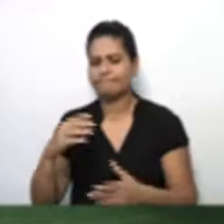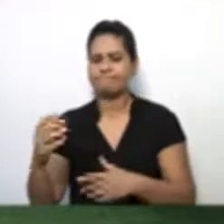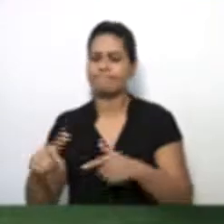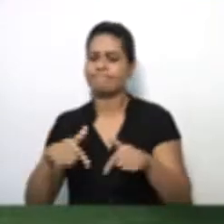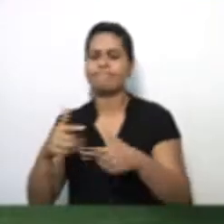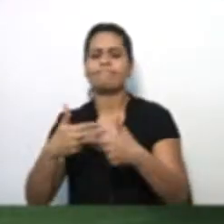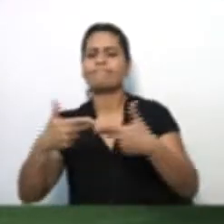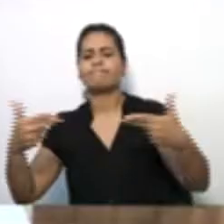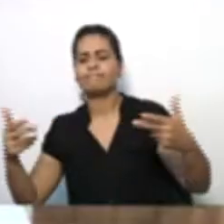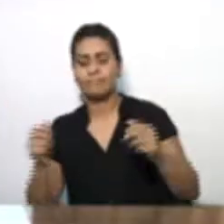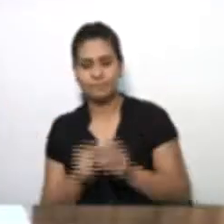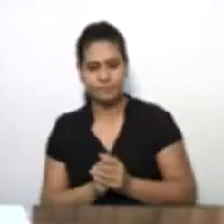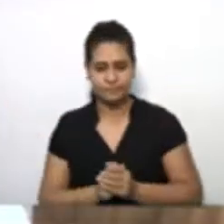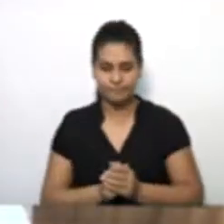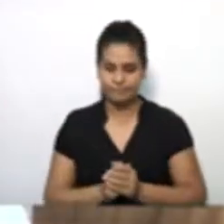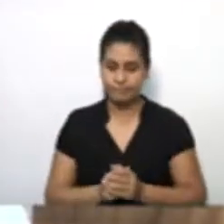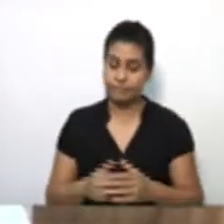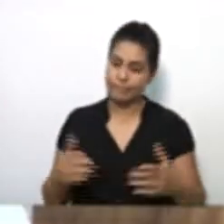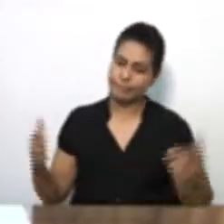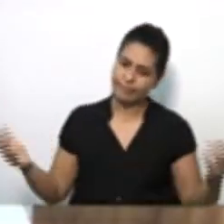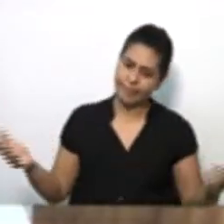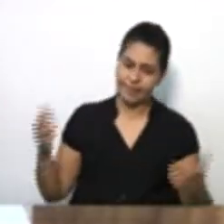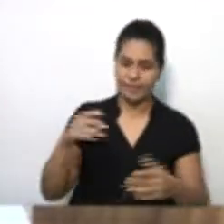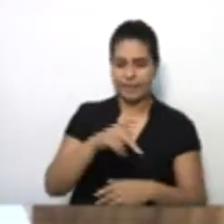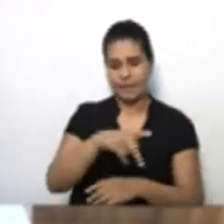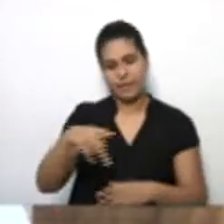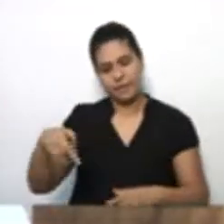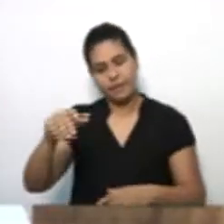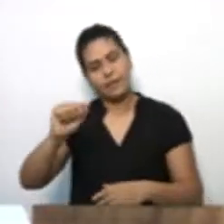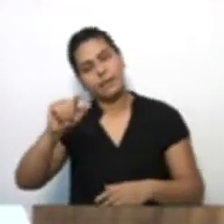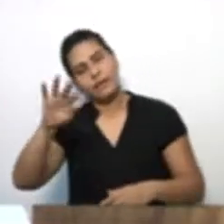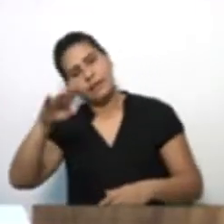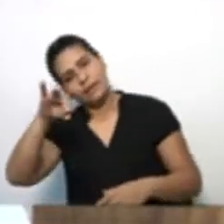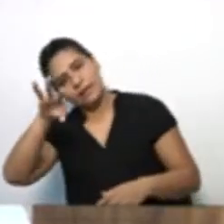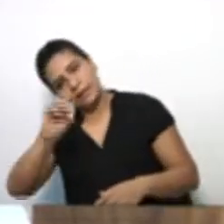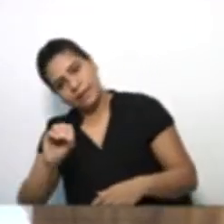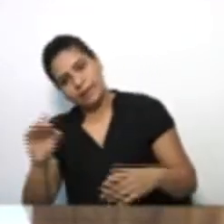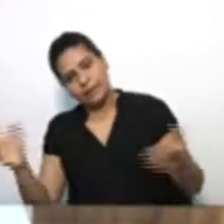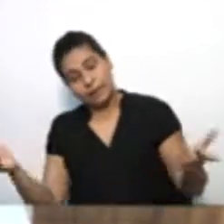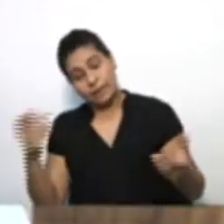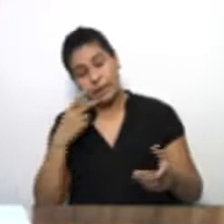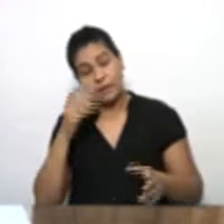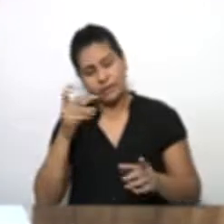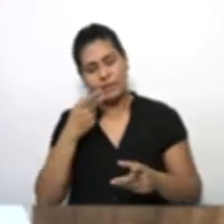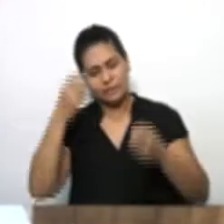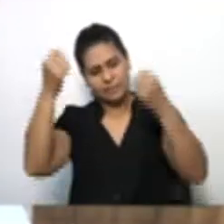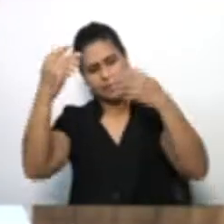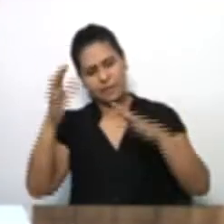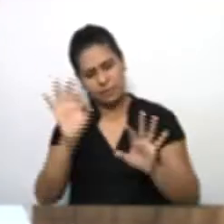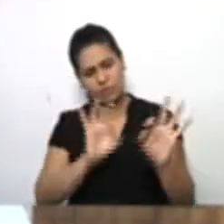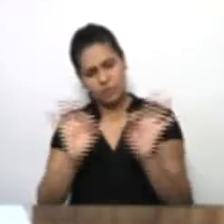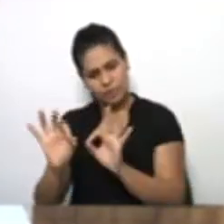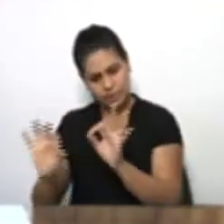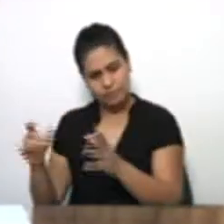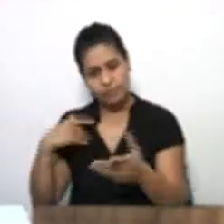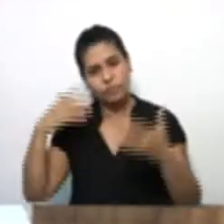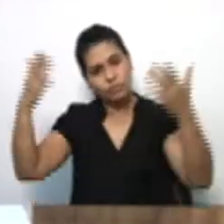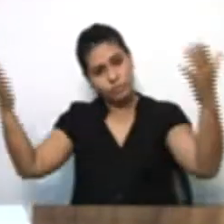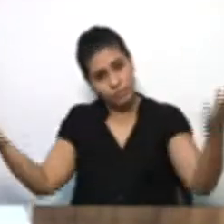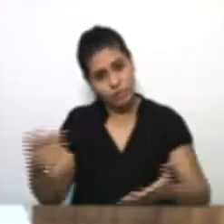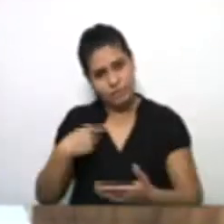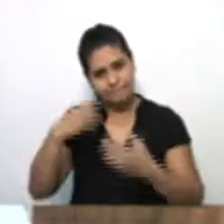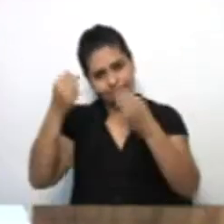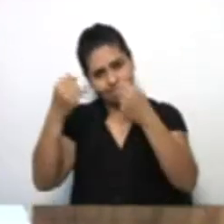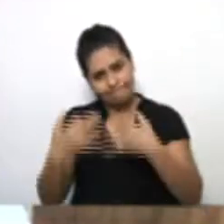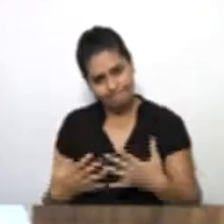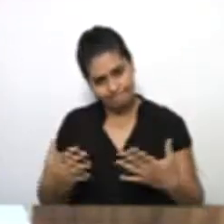serviços? Professor Alberto, o professor ainda vai fazer mais alguns comentários sobre as organizações, mas já nesse momento é importante a